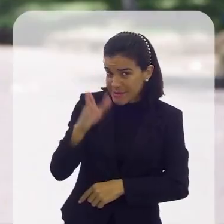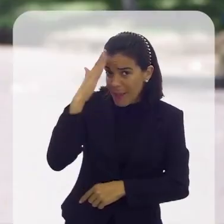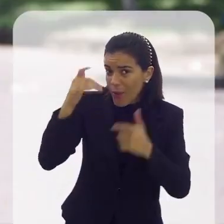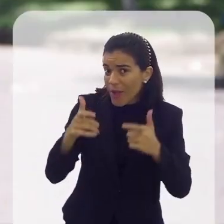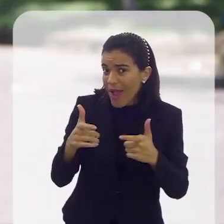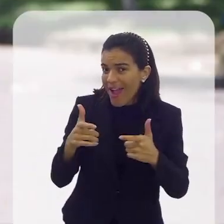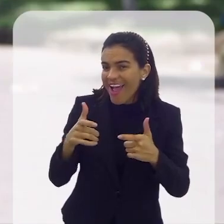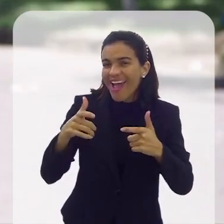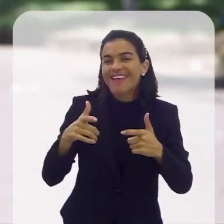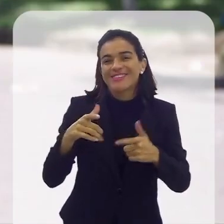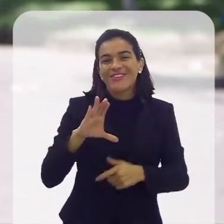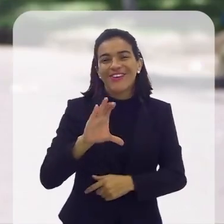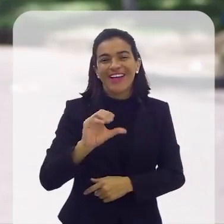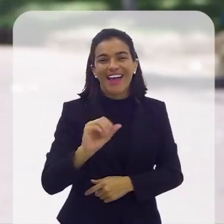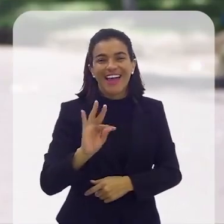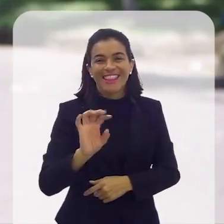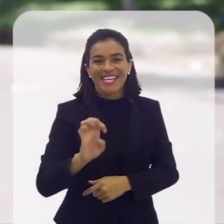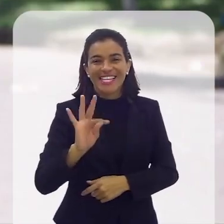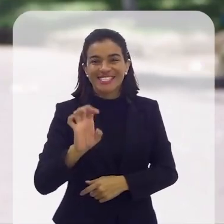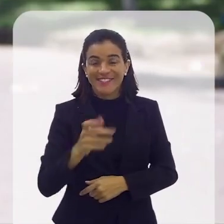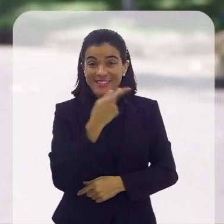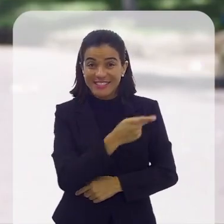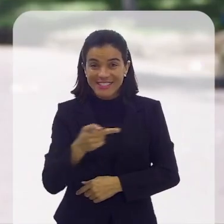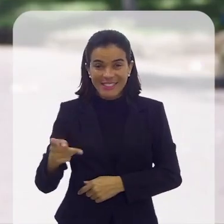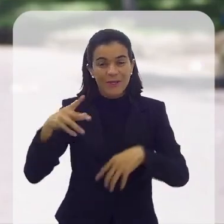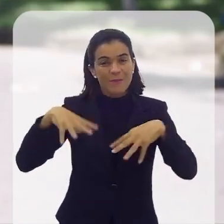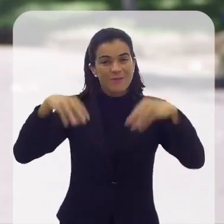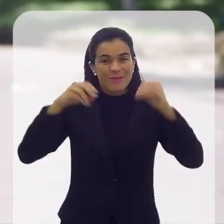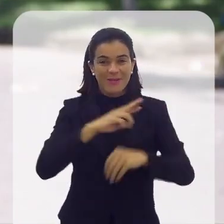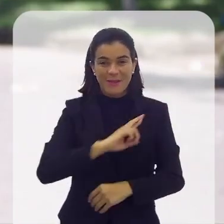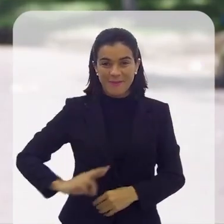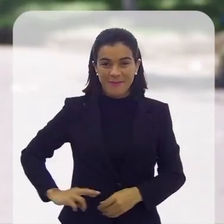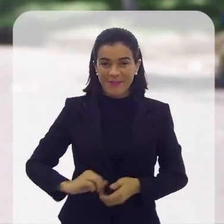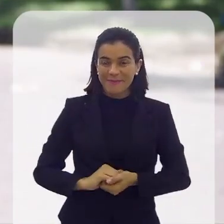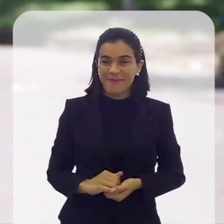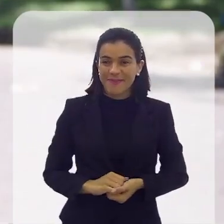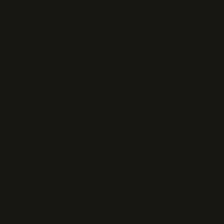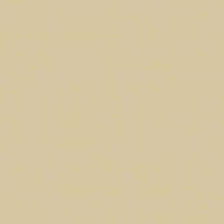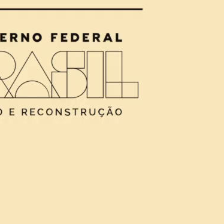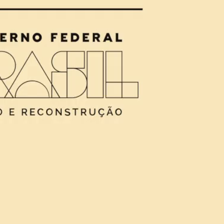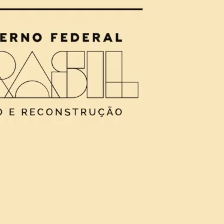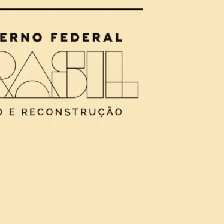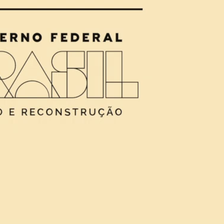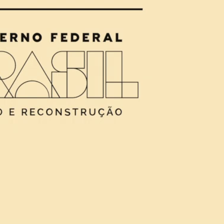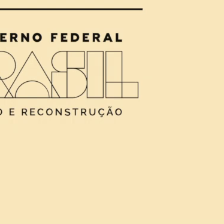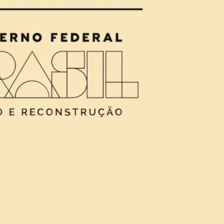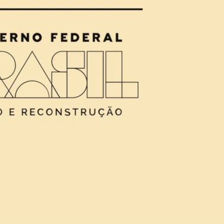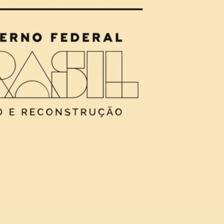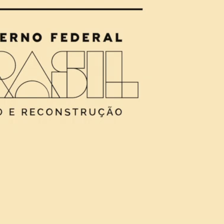Já sabe que lugar é esse? Estamos no Catete e hoje o Rolê visita o Museu da República.